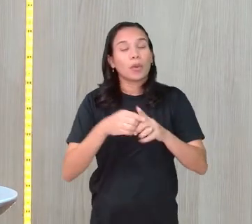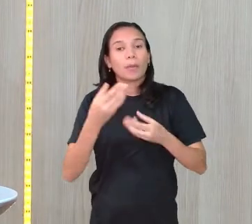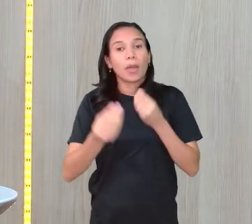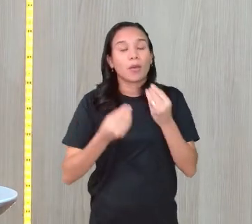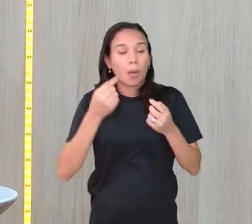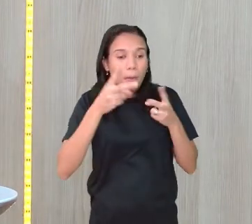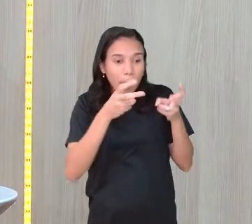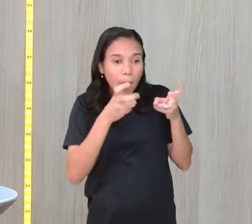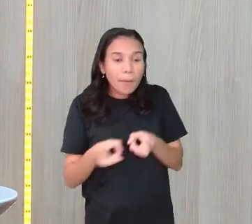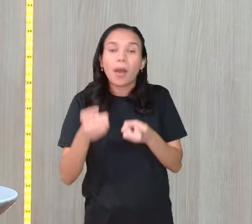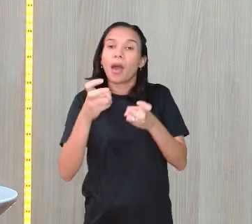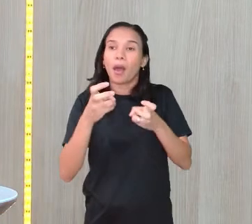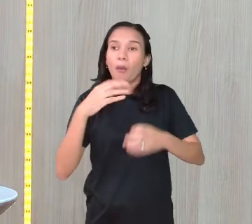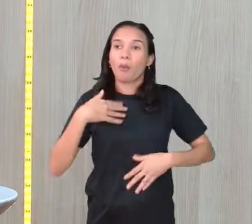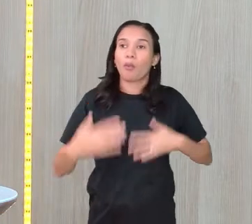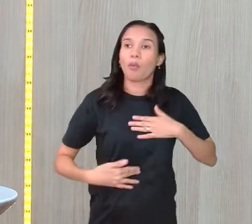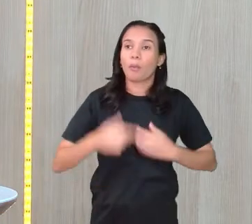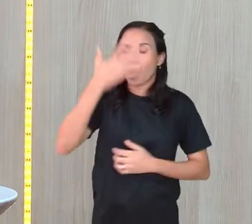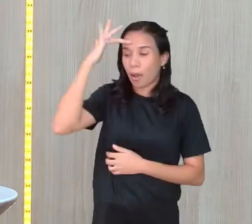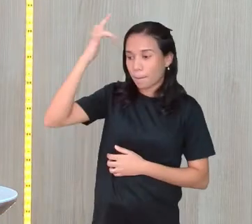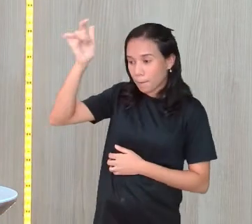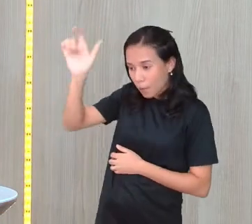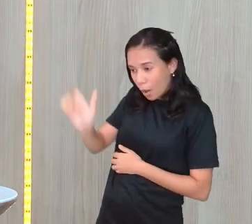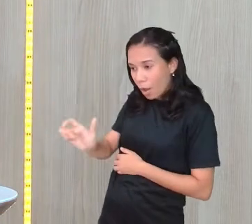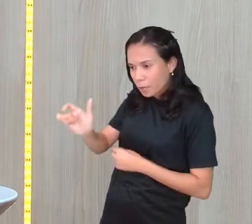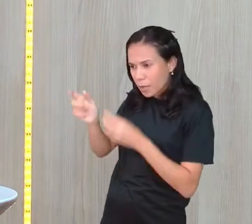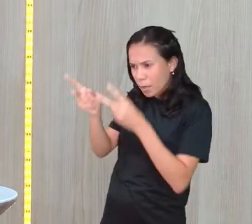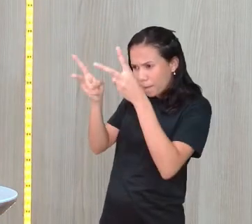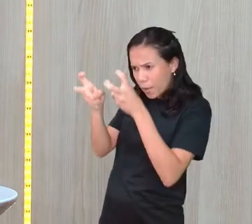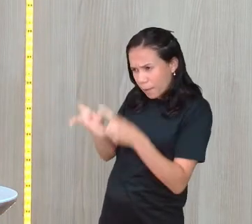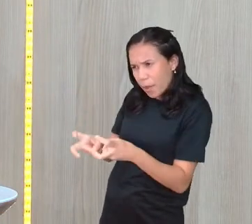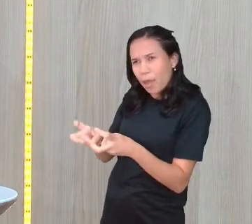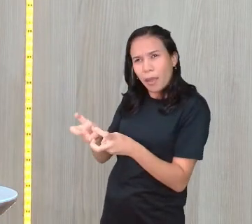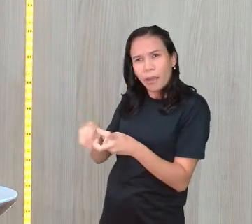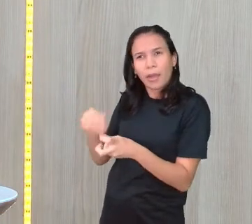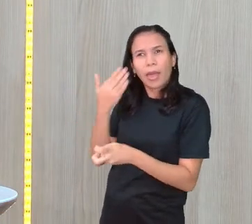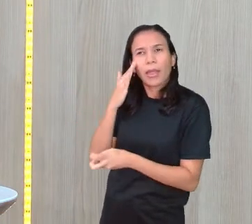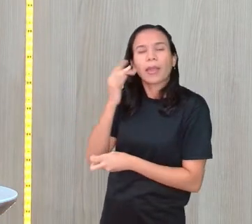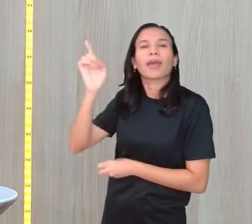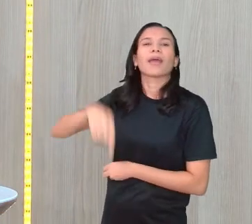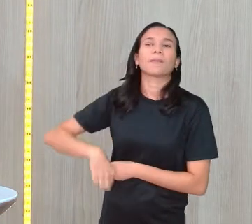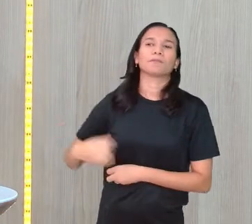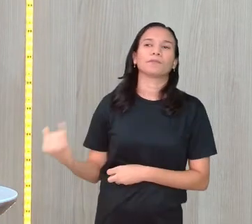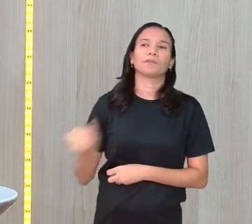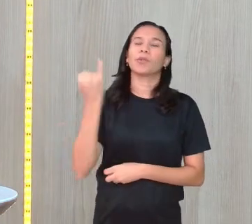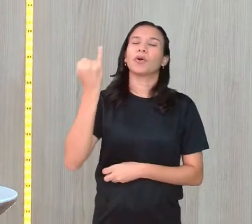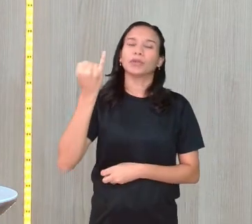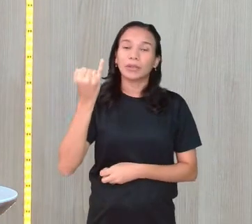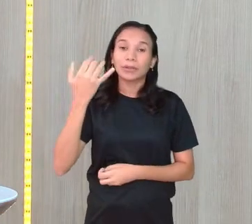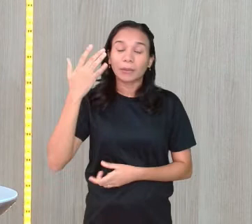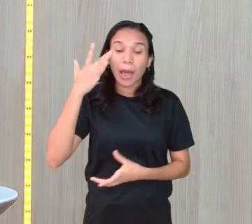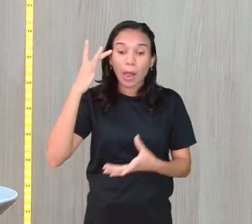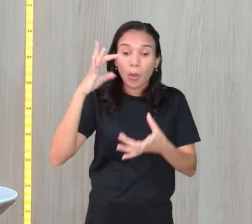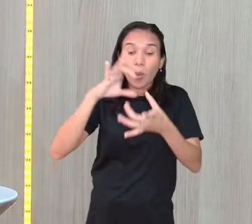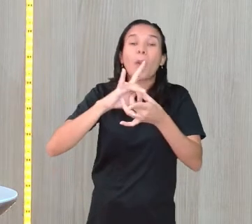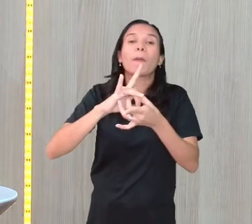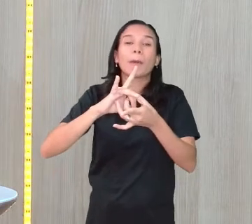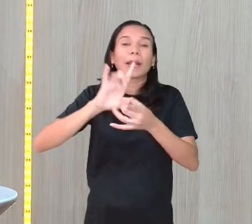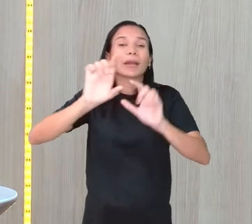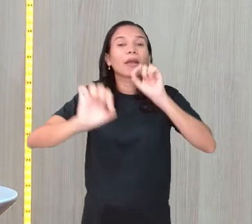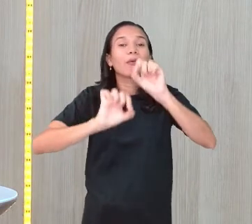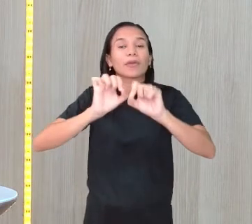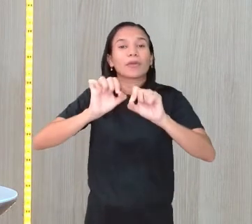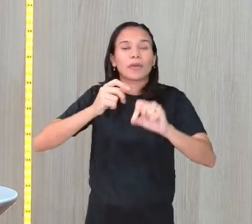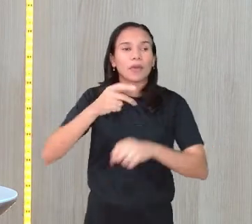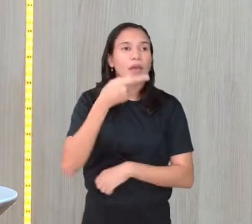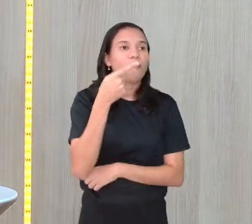das mensagens do outro, são essenciais, né? Até pra gente compreender, às vezes muito é dito